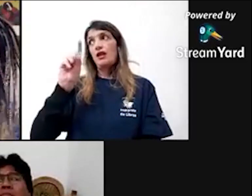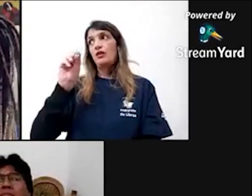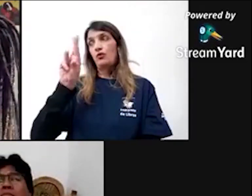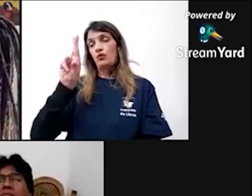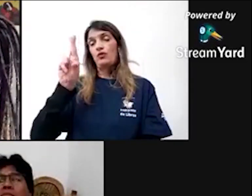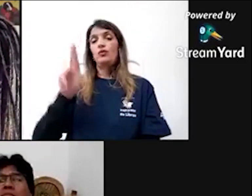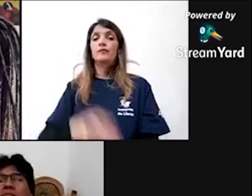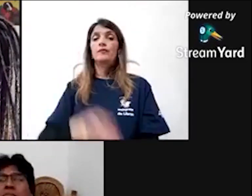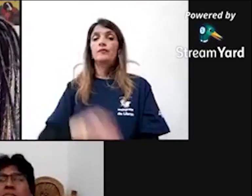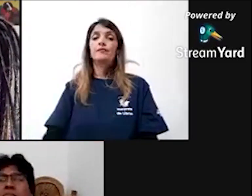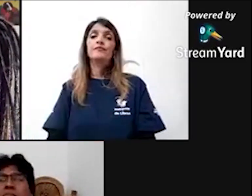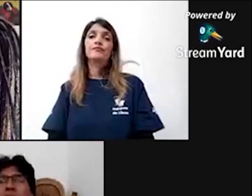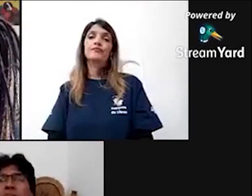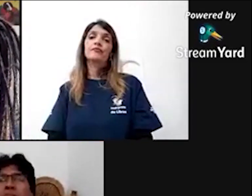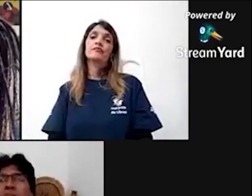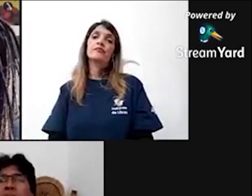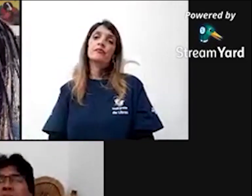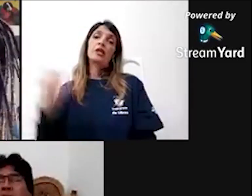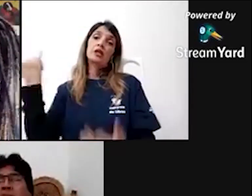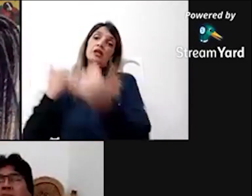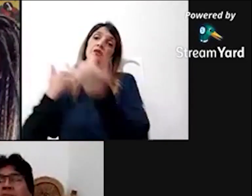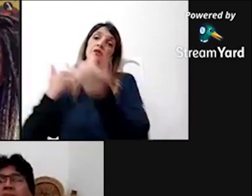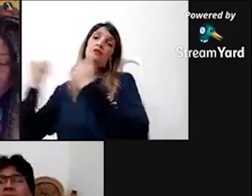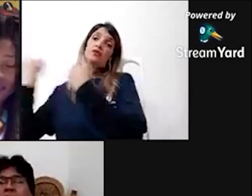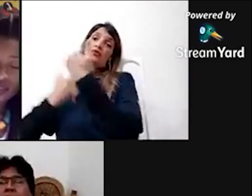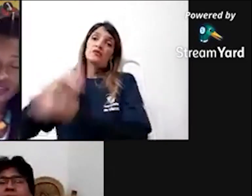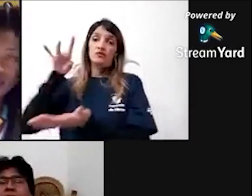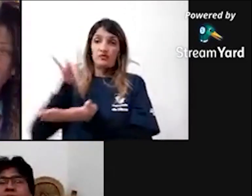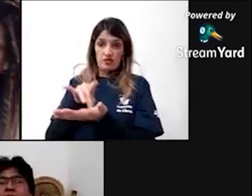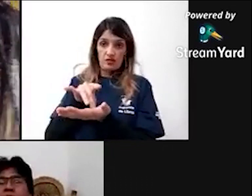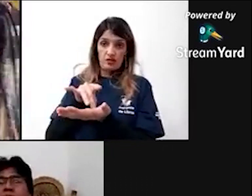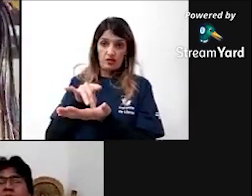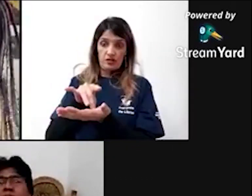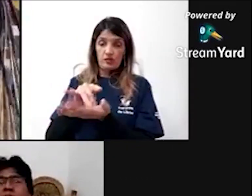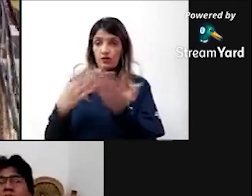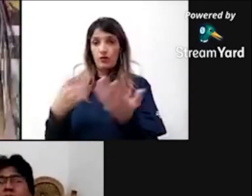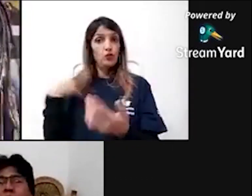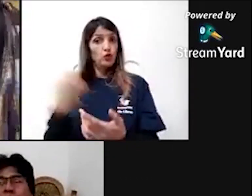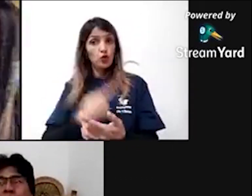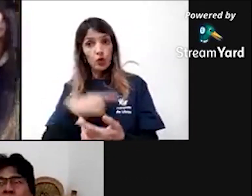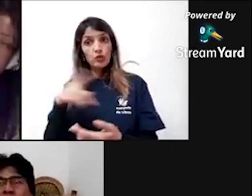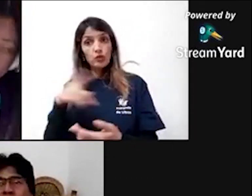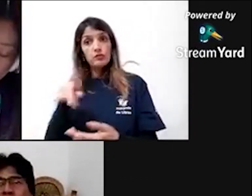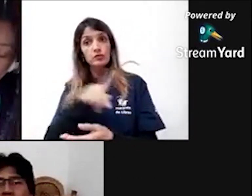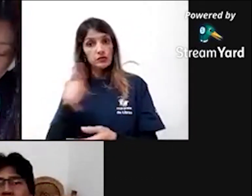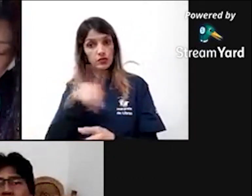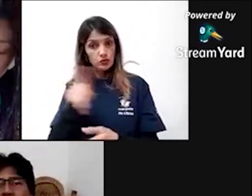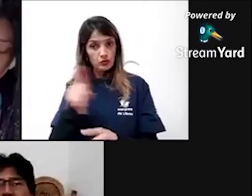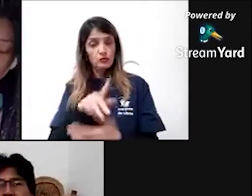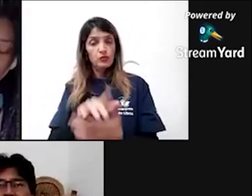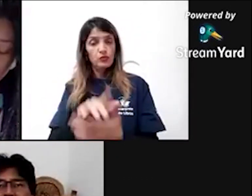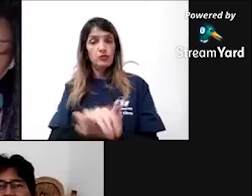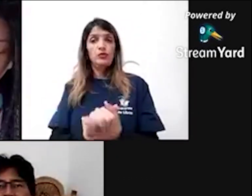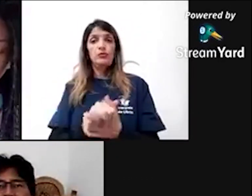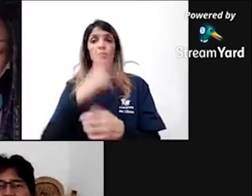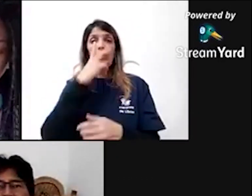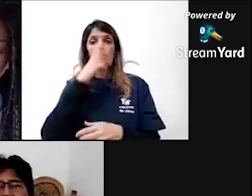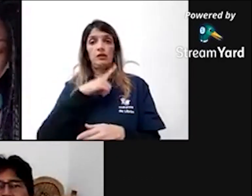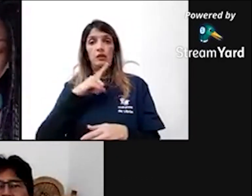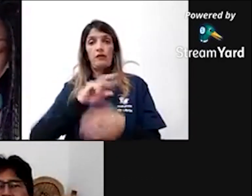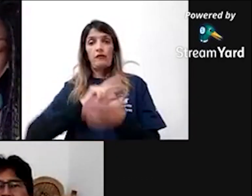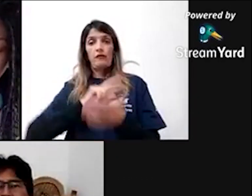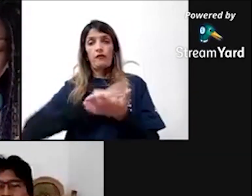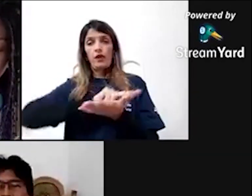seja a narrativa oficial, né? Então cabe a nós educadores, e parece que aqui nós temos muita gente